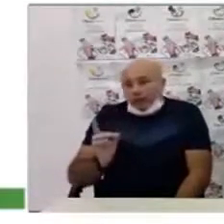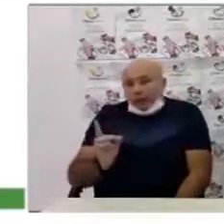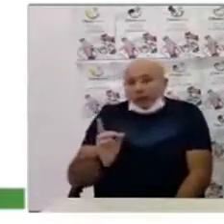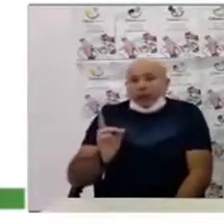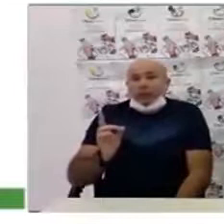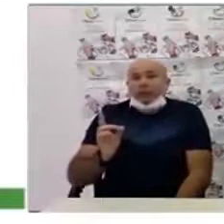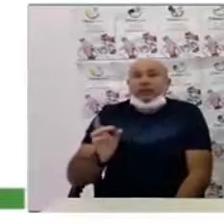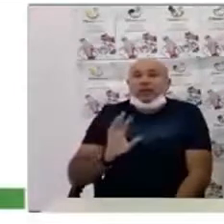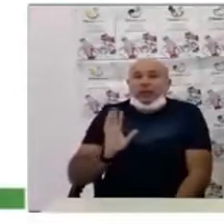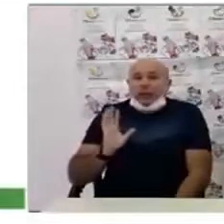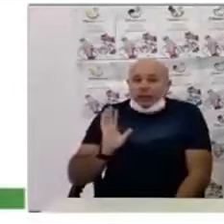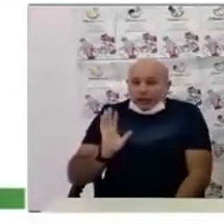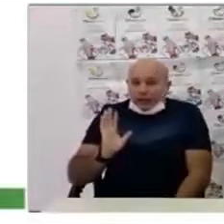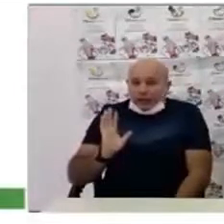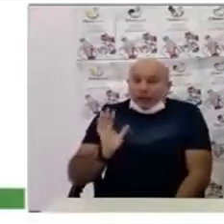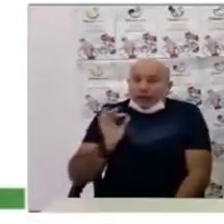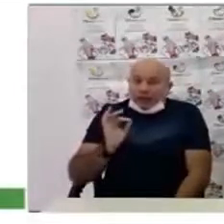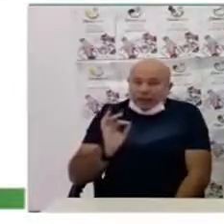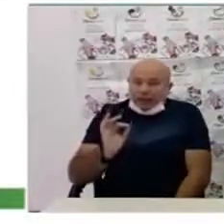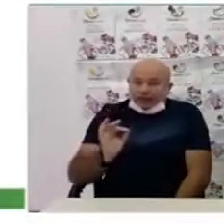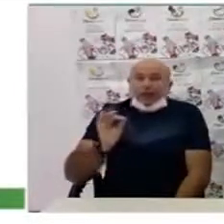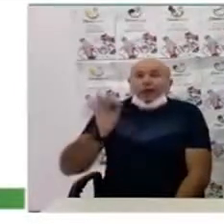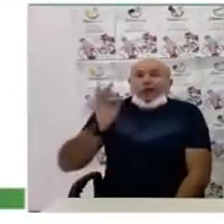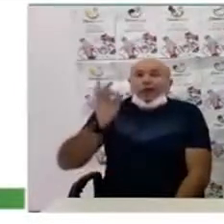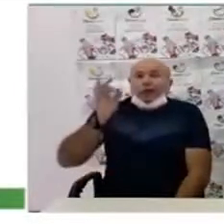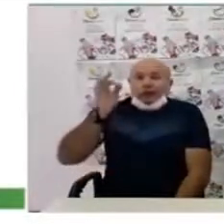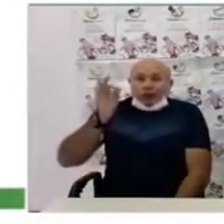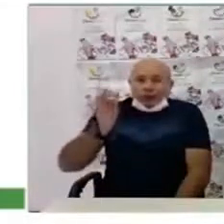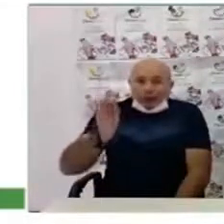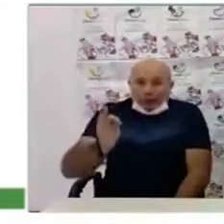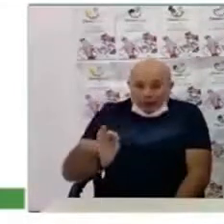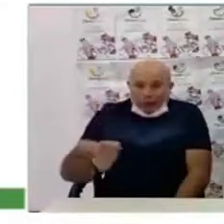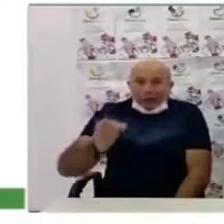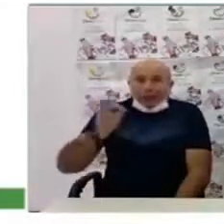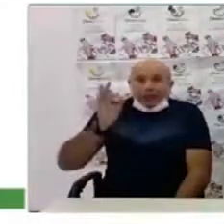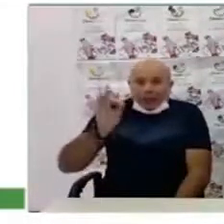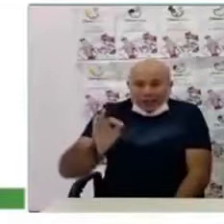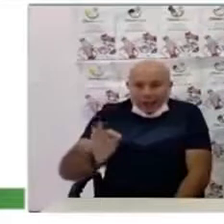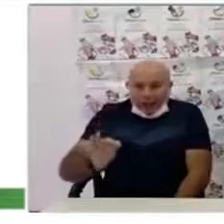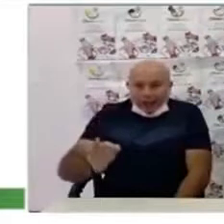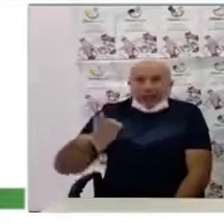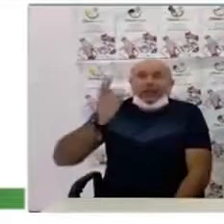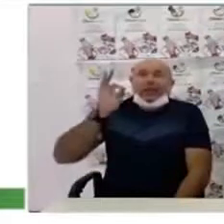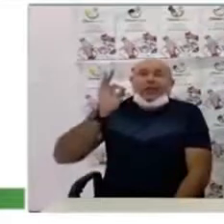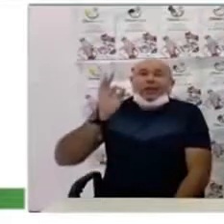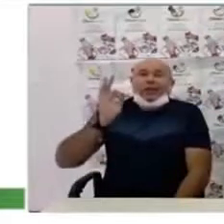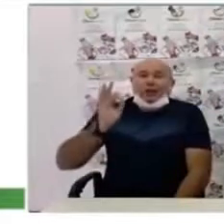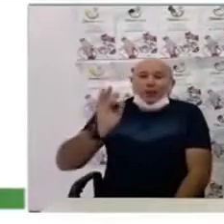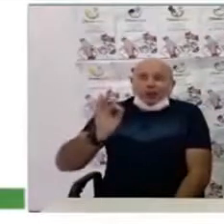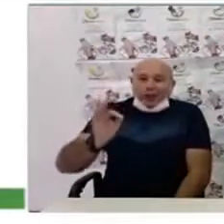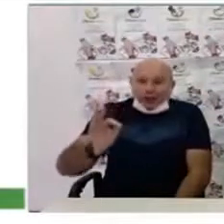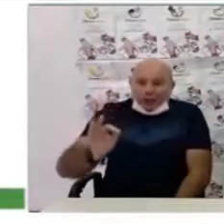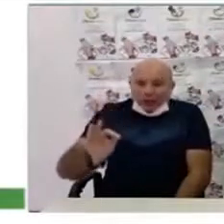tem alguns alunos que dizem a cor que é diferente, mas lá de casa, o botijão estando bem, queimando legal, né? Tendo uma